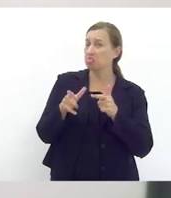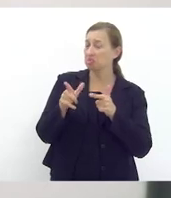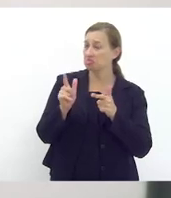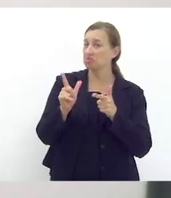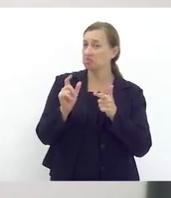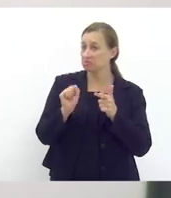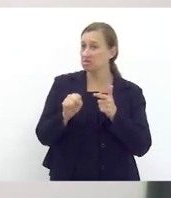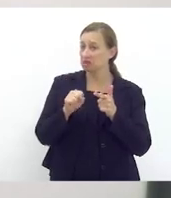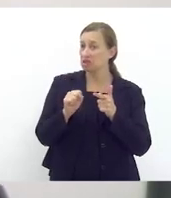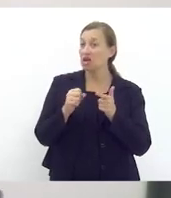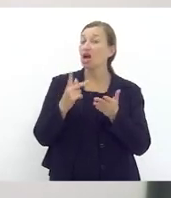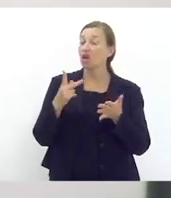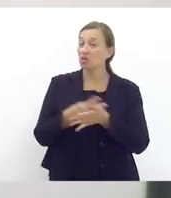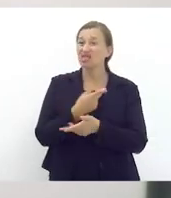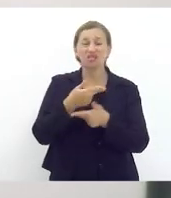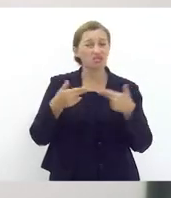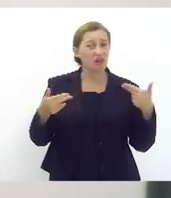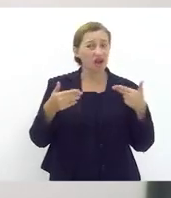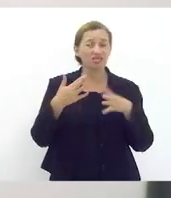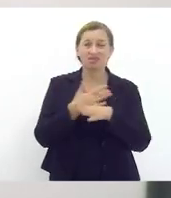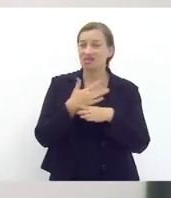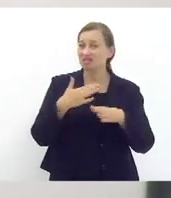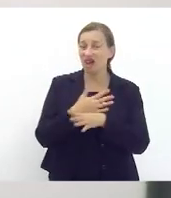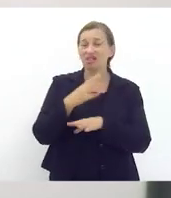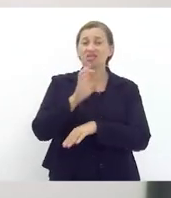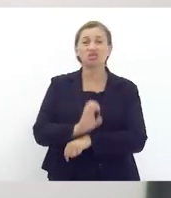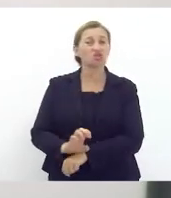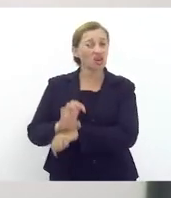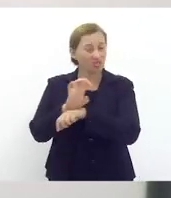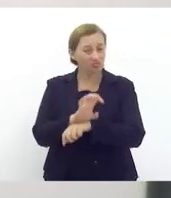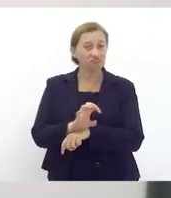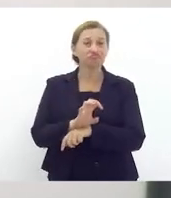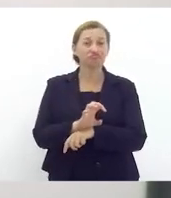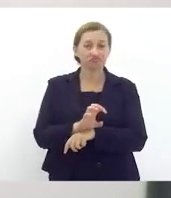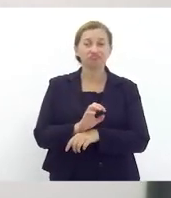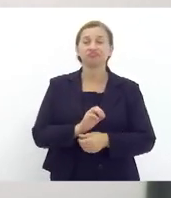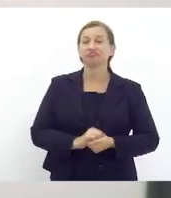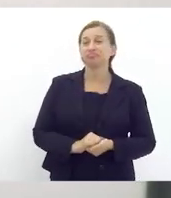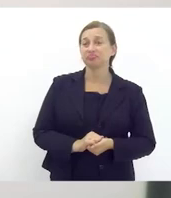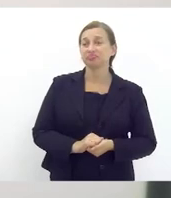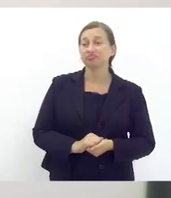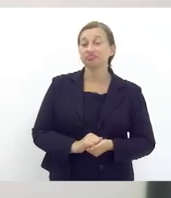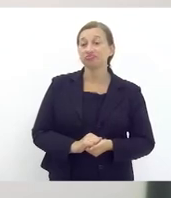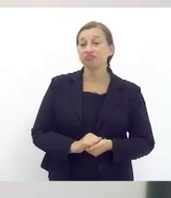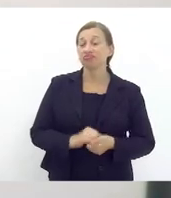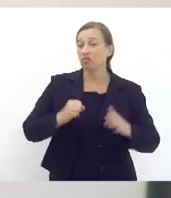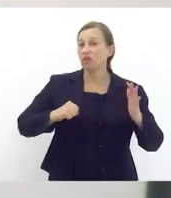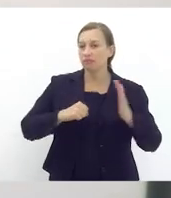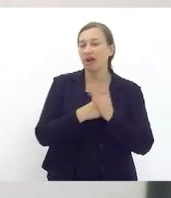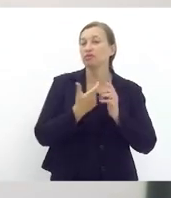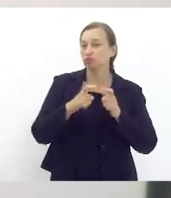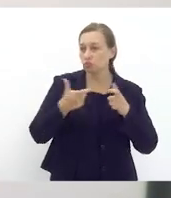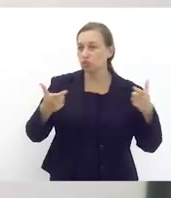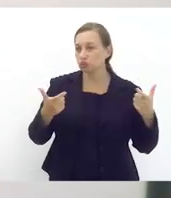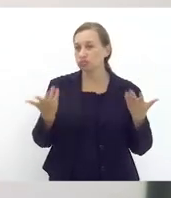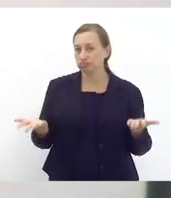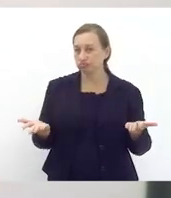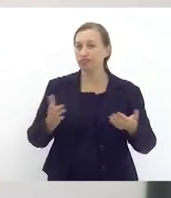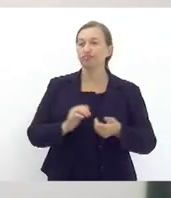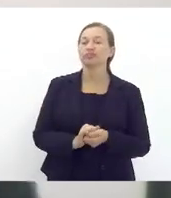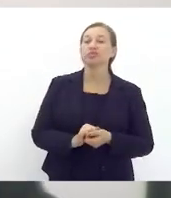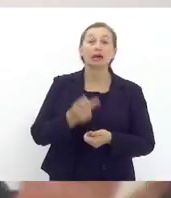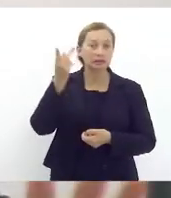isso aconteceu em várias cidades em vários estados com maior impacto nos grandes é o caso